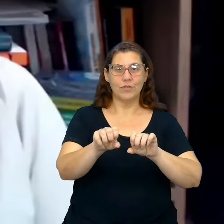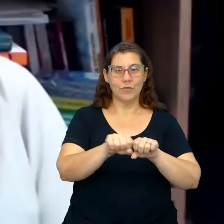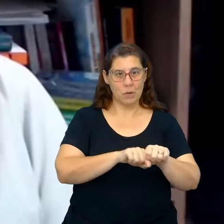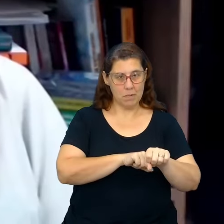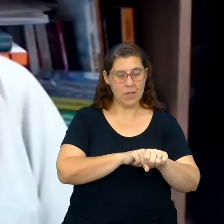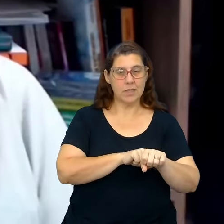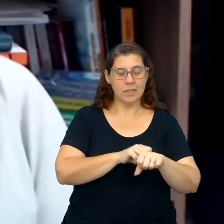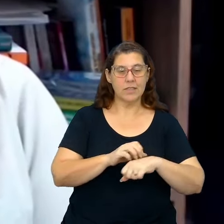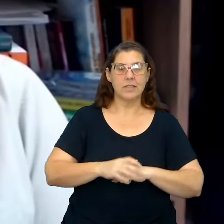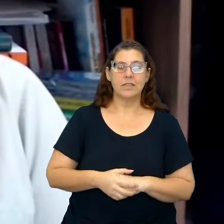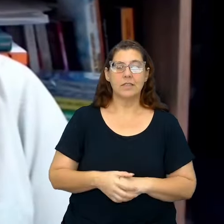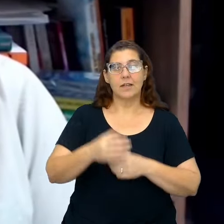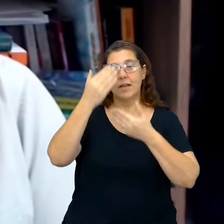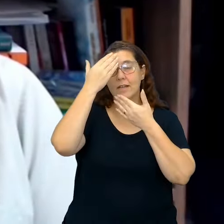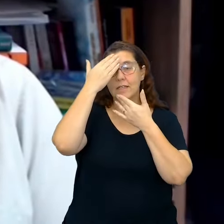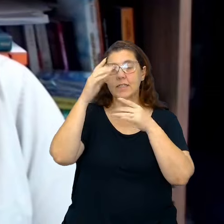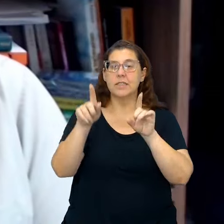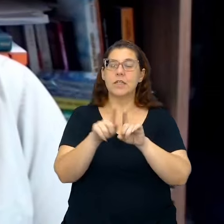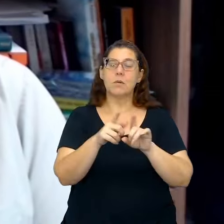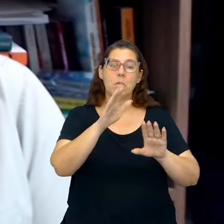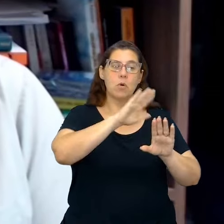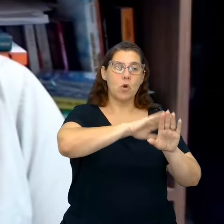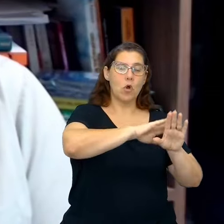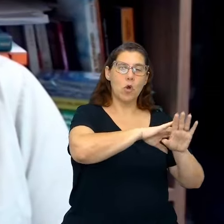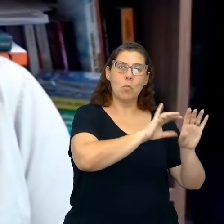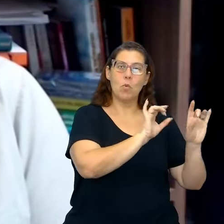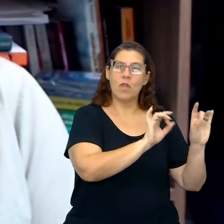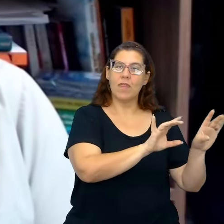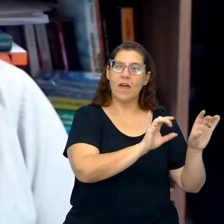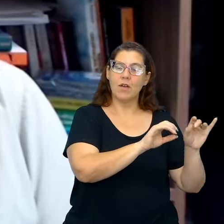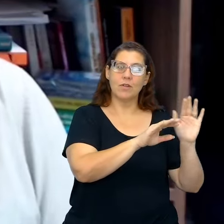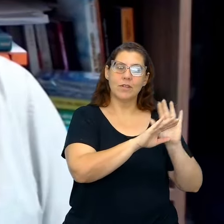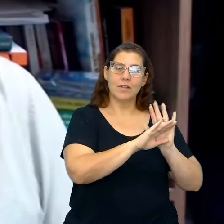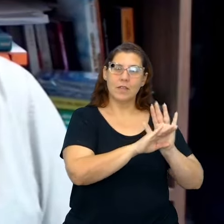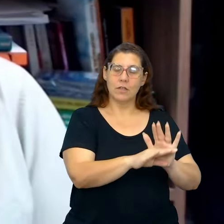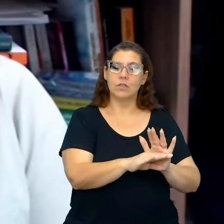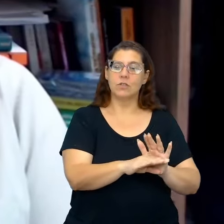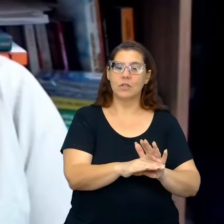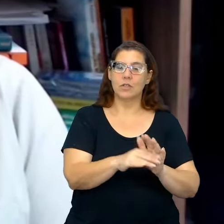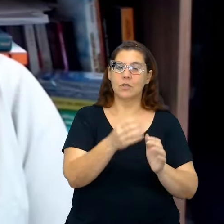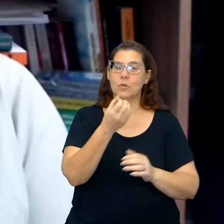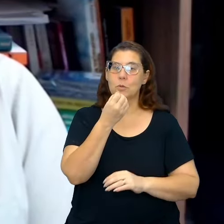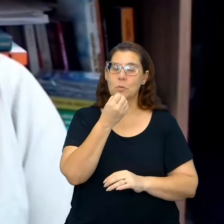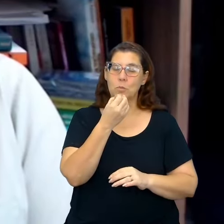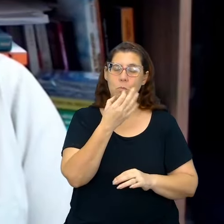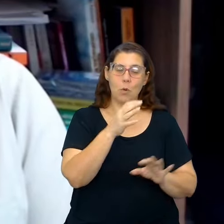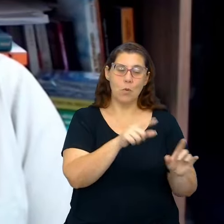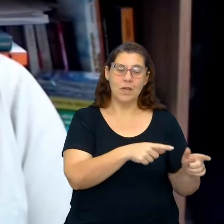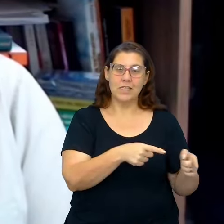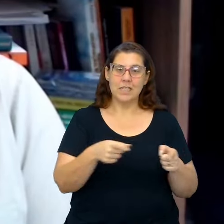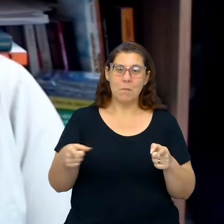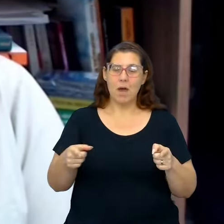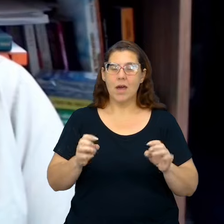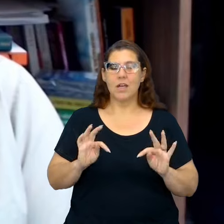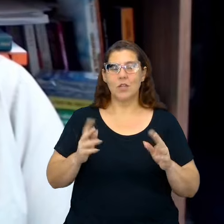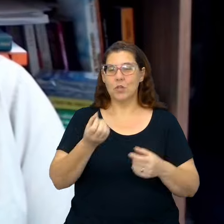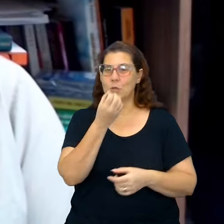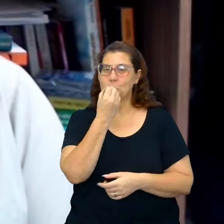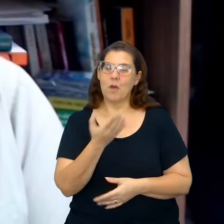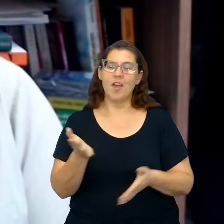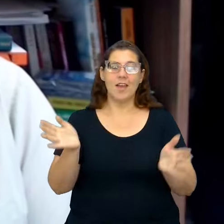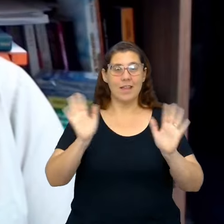formativa. Agradeço a equipe técnica que nos tem auxiliado. Uma boa semana a todos, fiquem bem